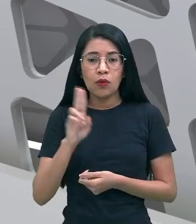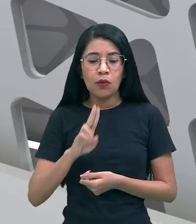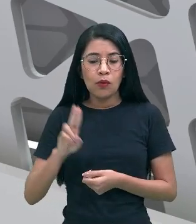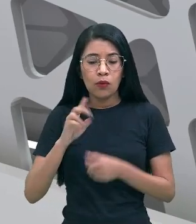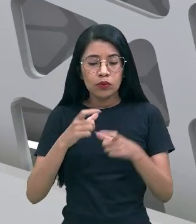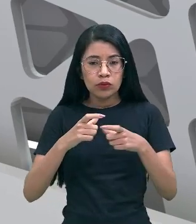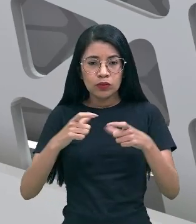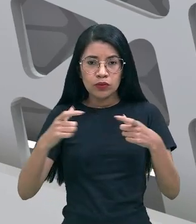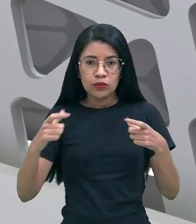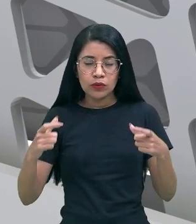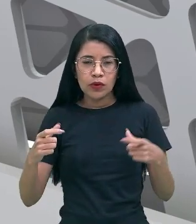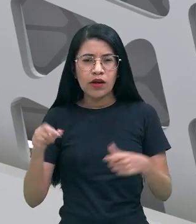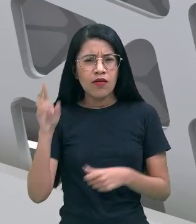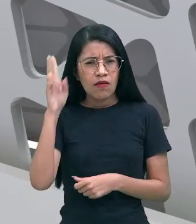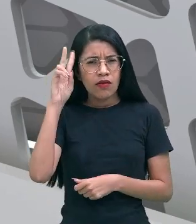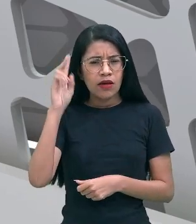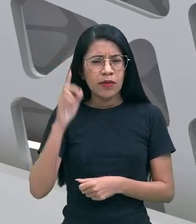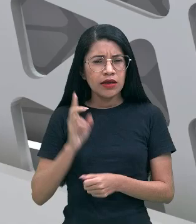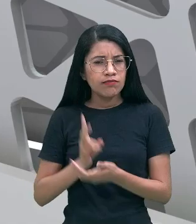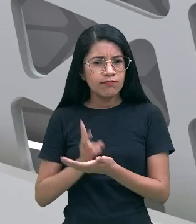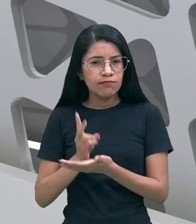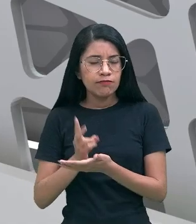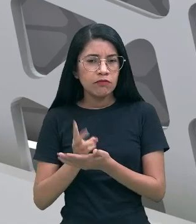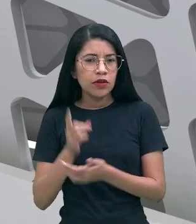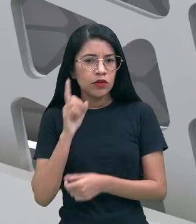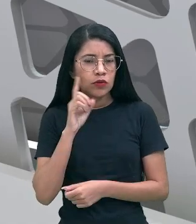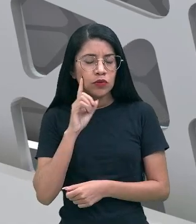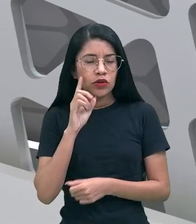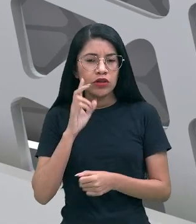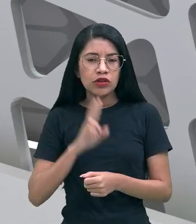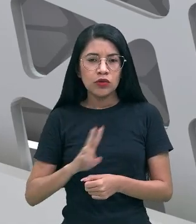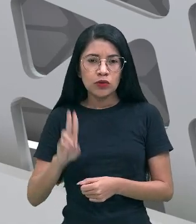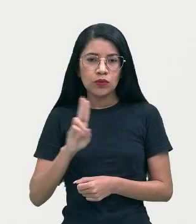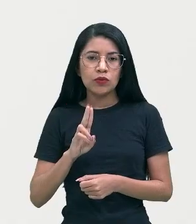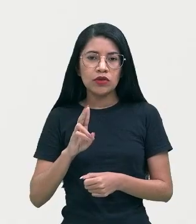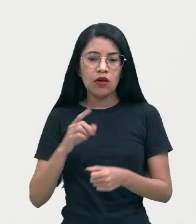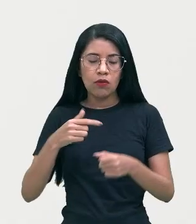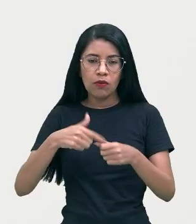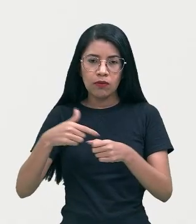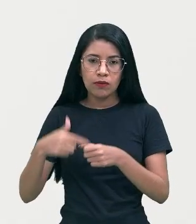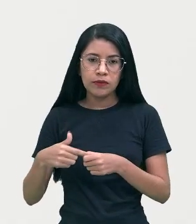gente usa muito combustível fóssil. Vamos continuar lá nas nossas cartelas.